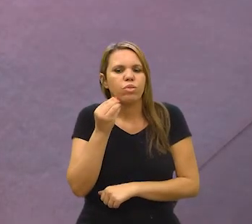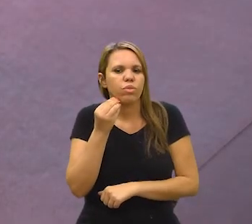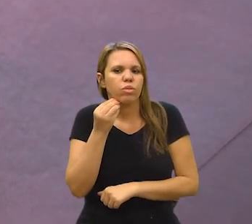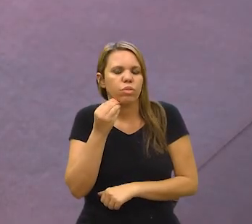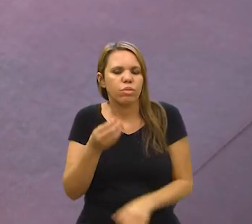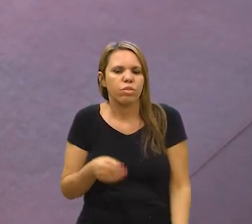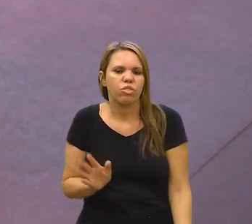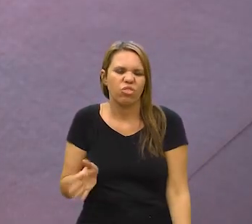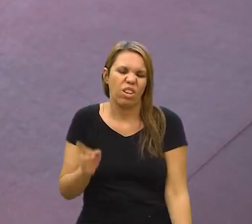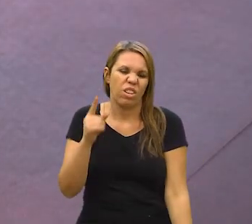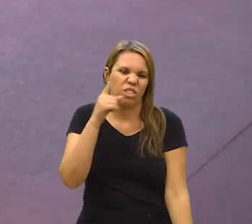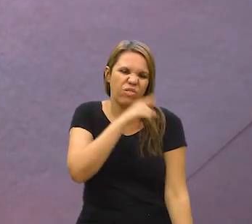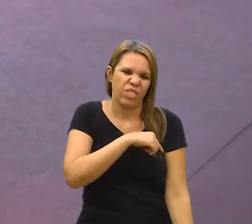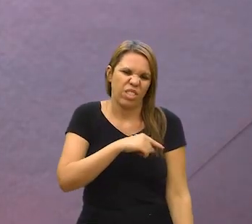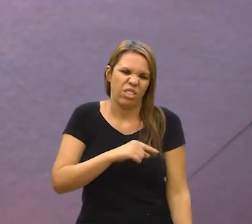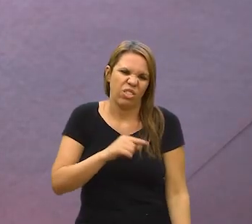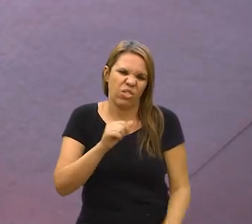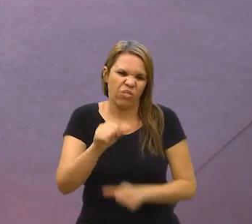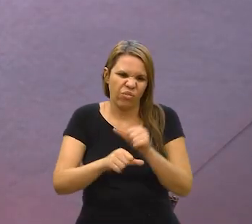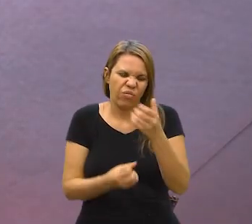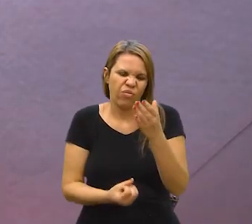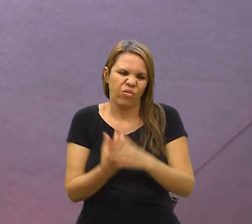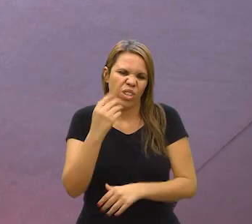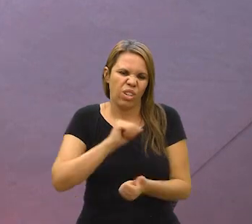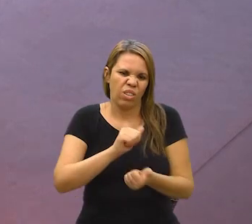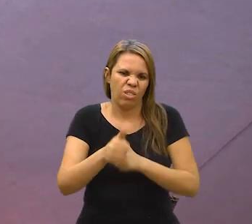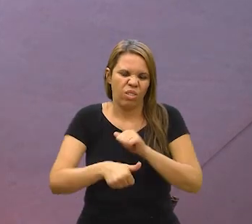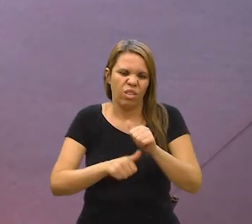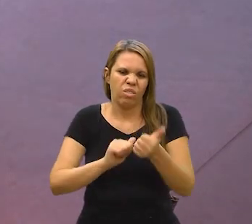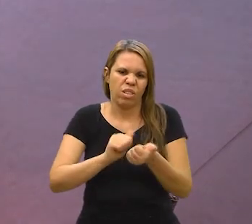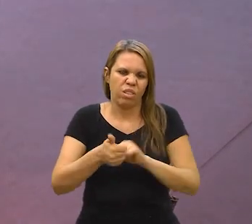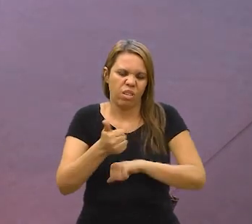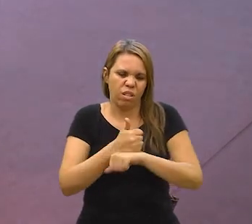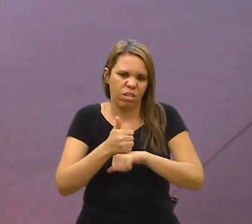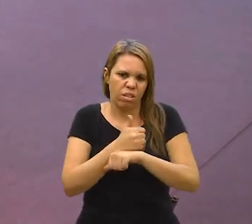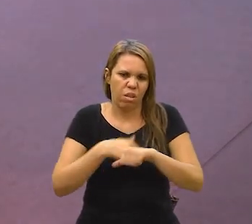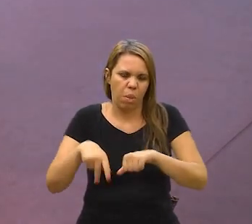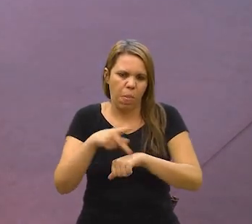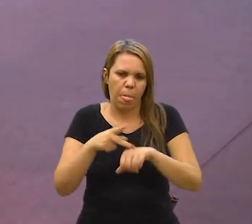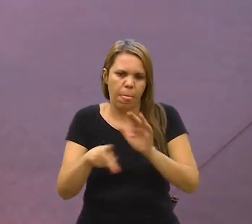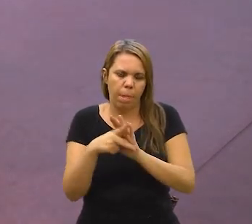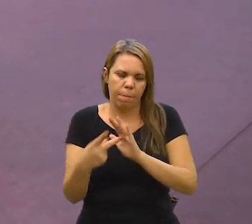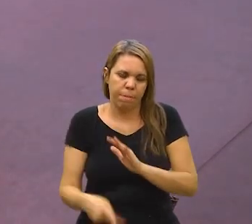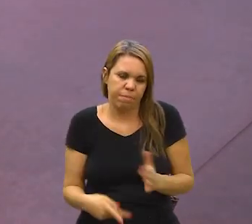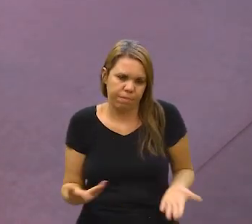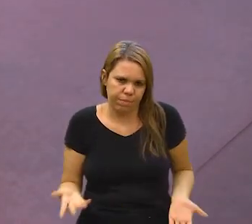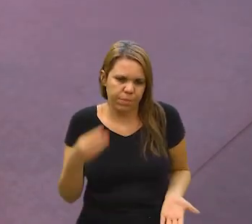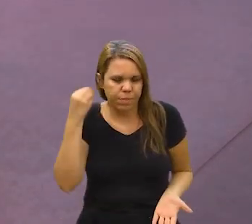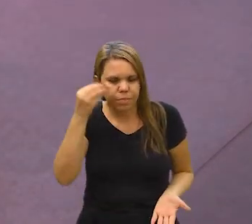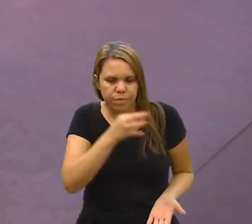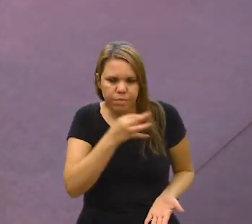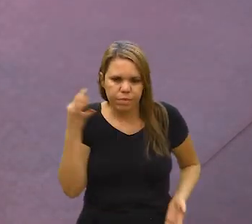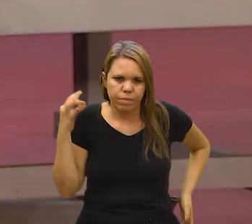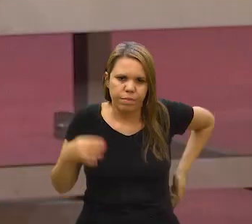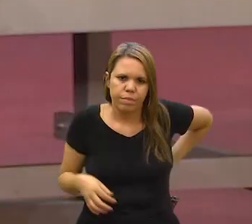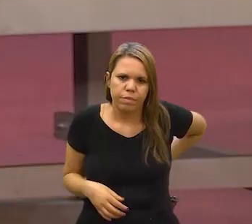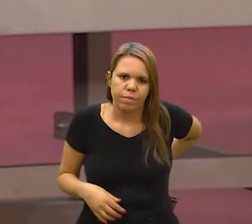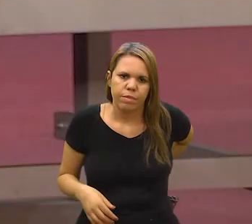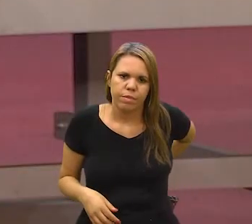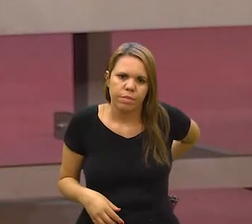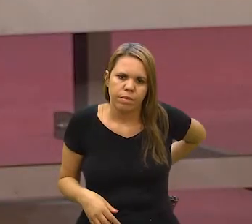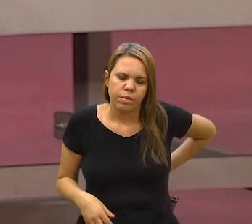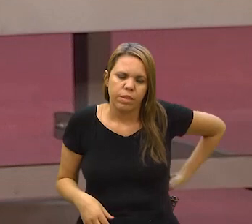oportunidade. Virar um atleta já é difícil, ainda mais disputar uns Jogos Paralímpicos. E ainda mais em casa. No país. Então acho que foi uma experiência